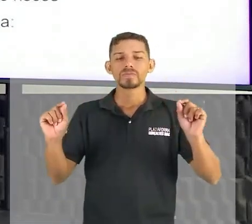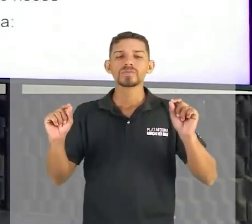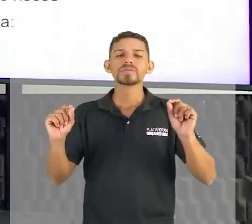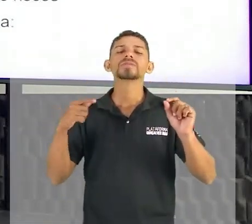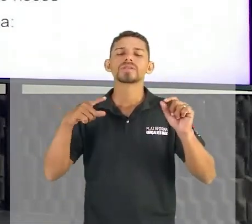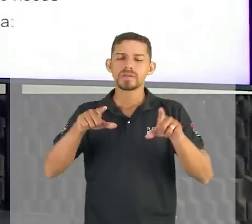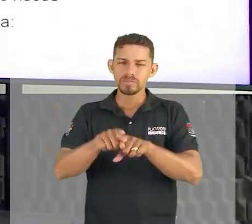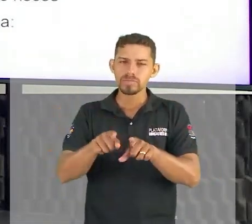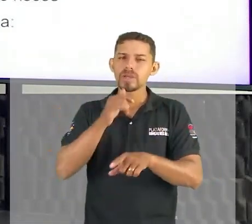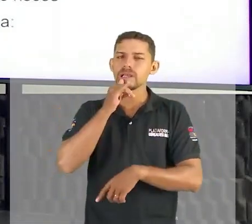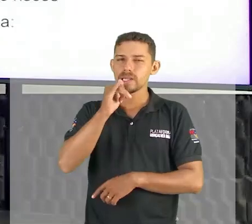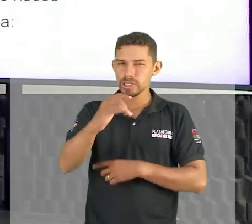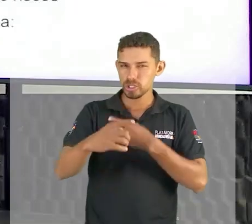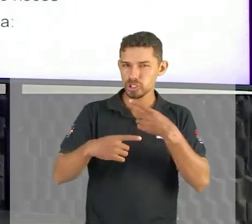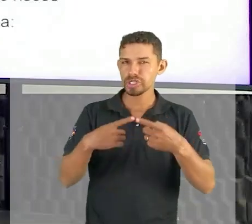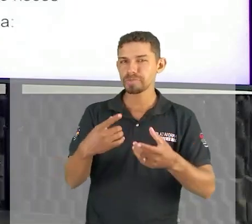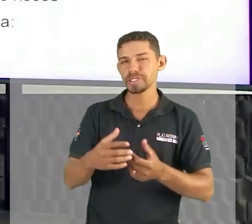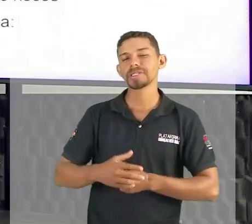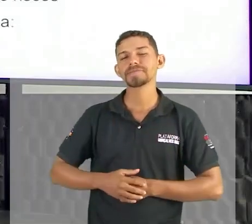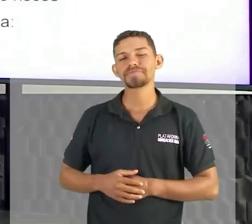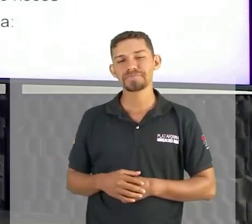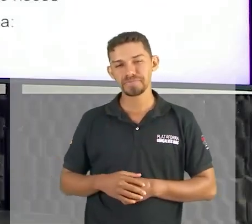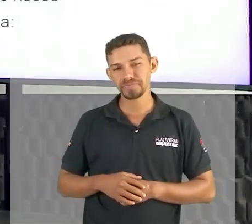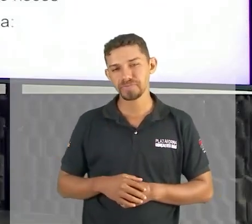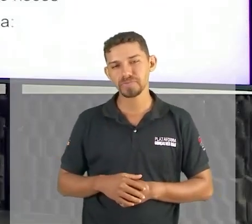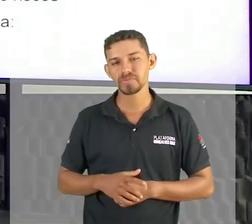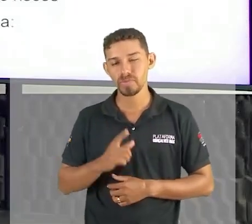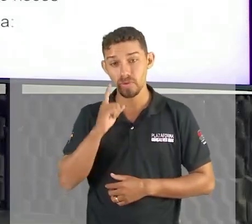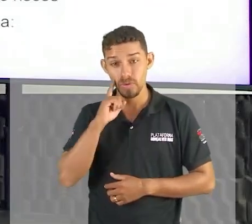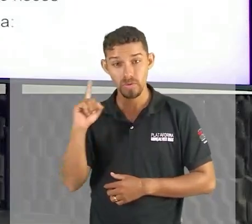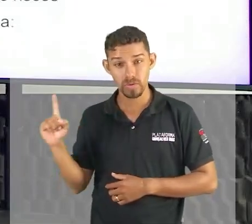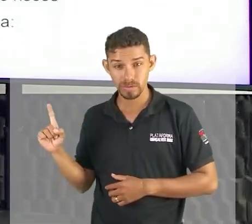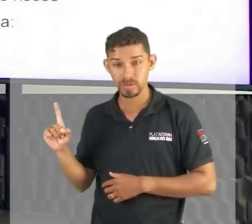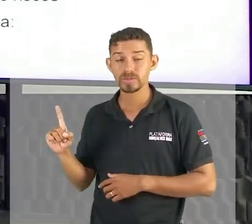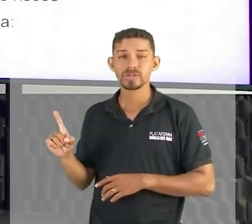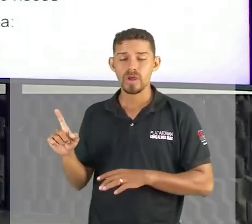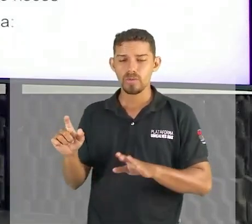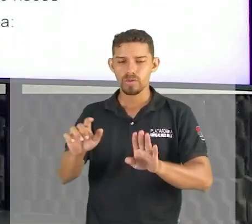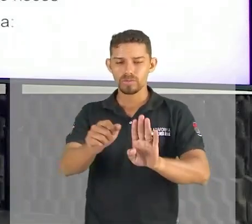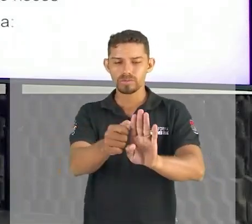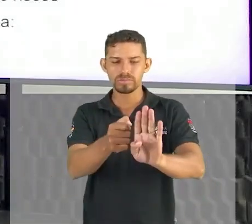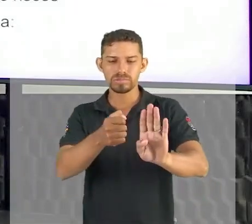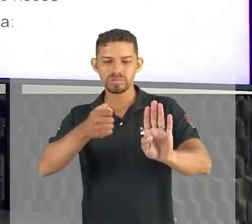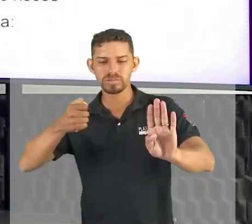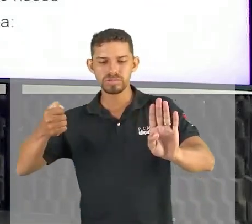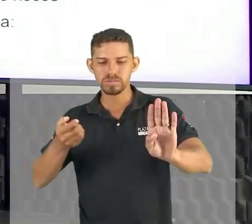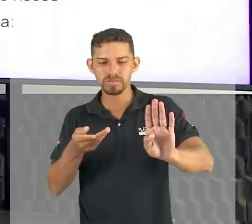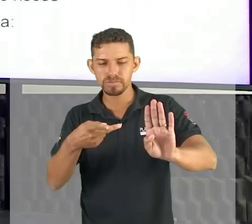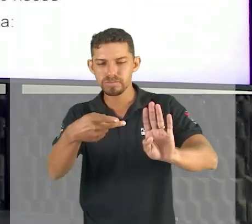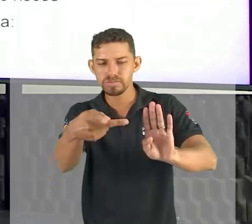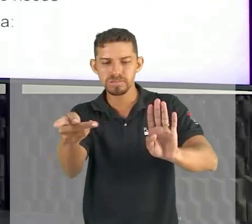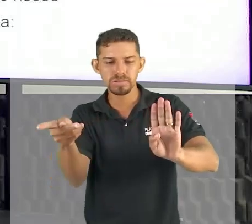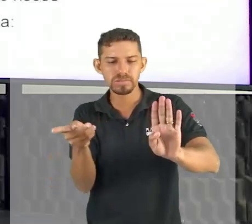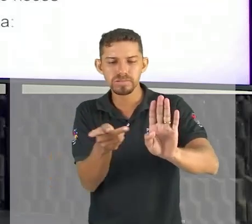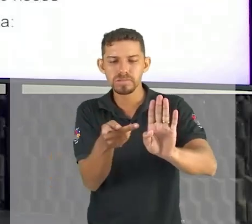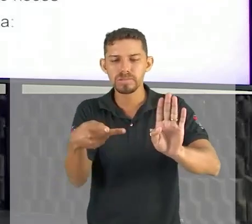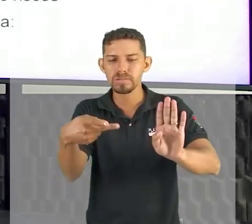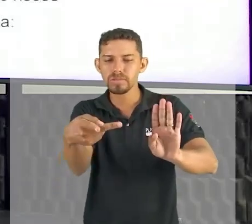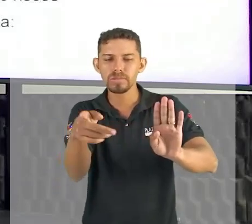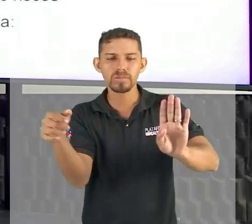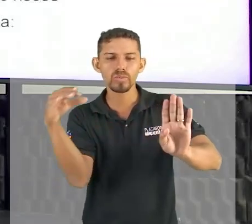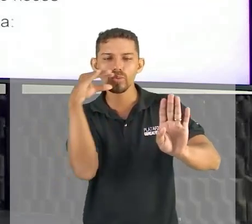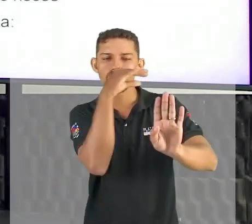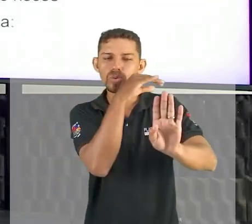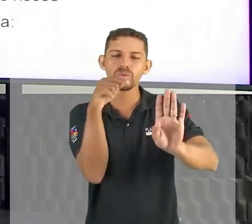eletrodinâmica né os manuais dos fornos de micro-ondas desaconselham sob pena da perda de